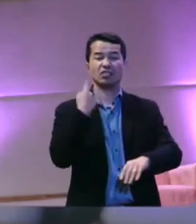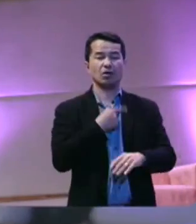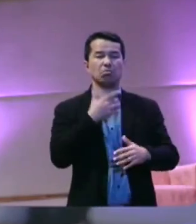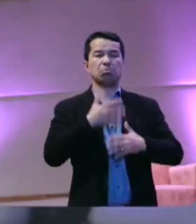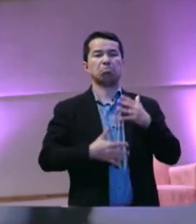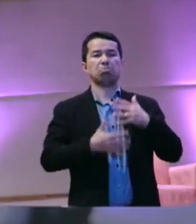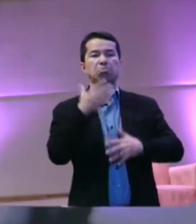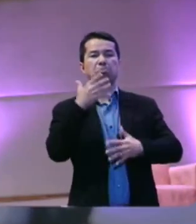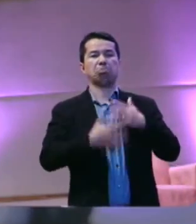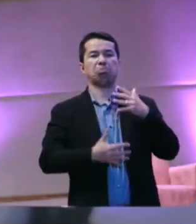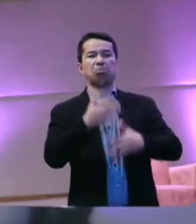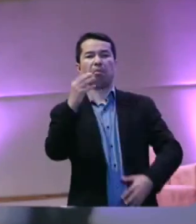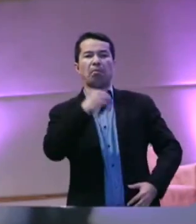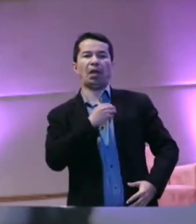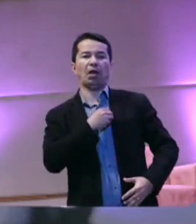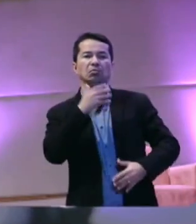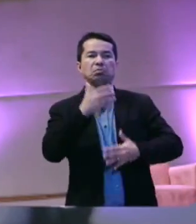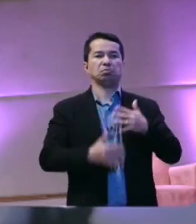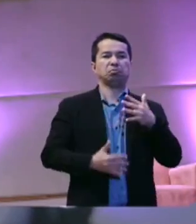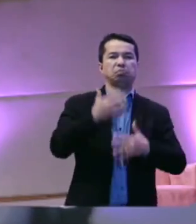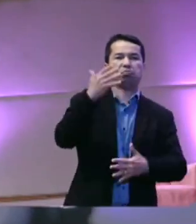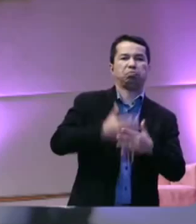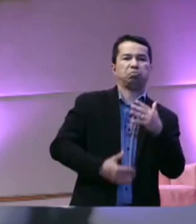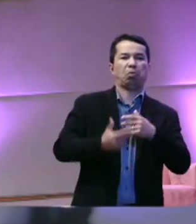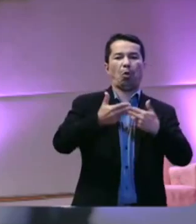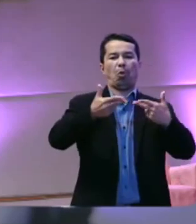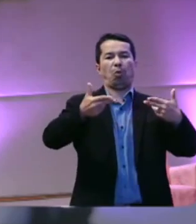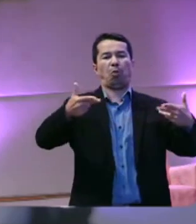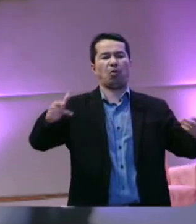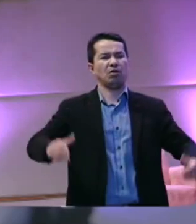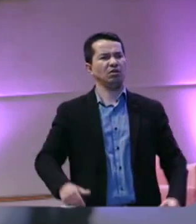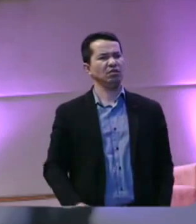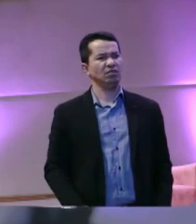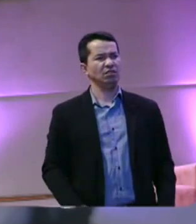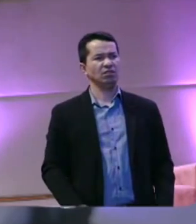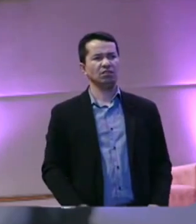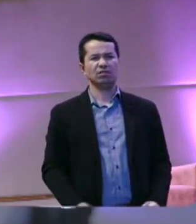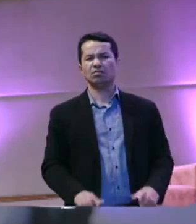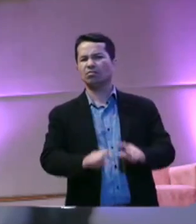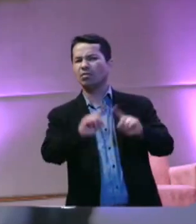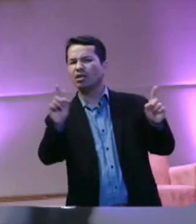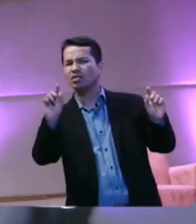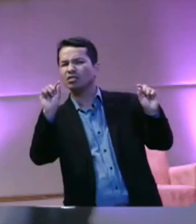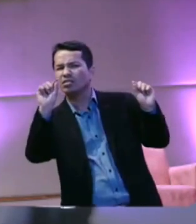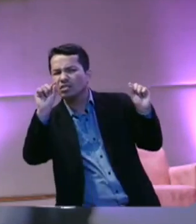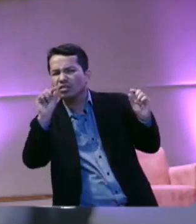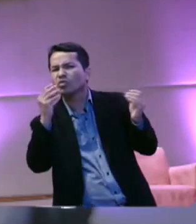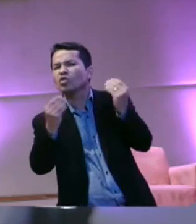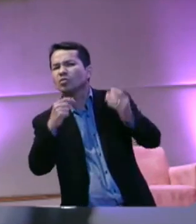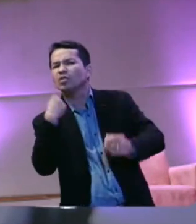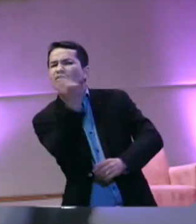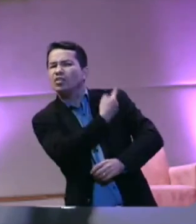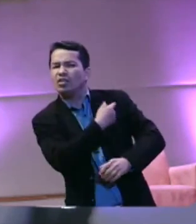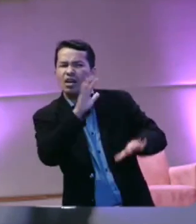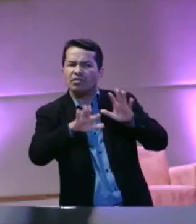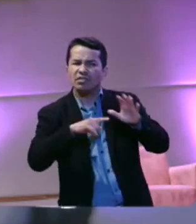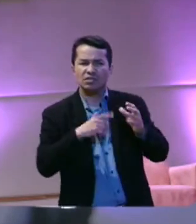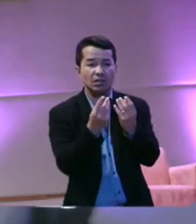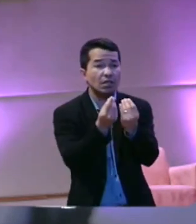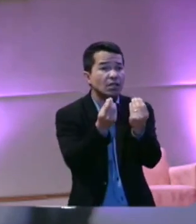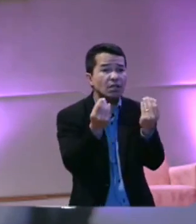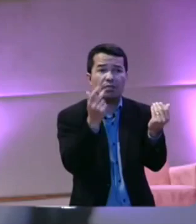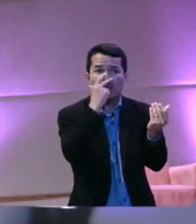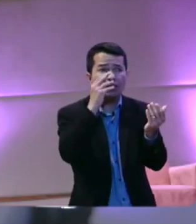Quais seriam os perigos nos nossos dias de deixarmos passar essa visitação de Deus? Perdermos a sensibilidade seria um